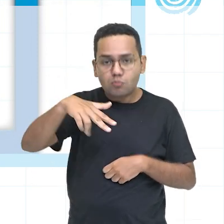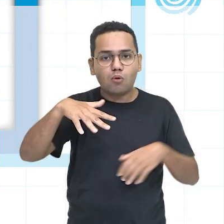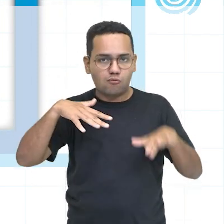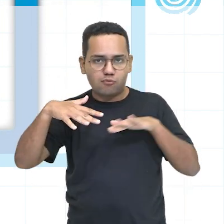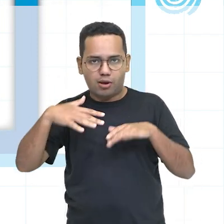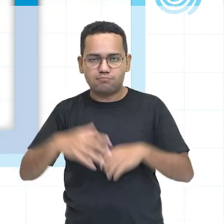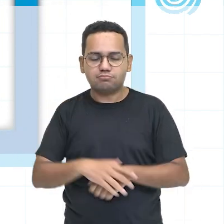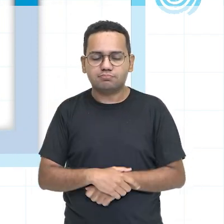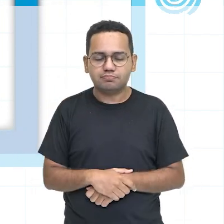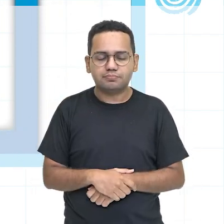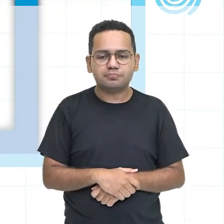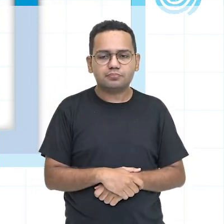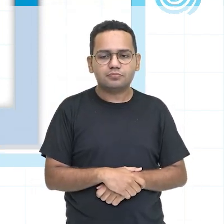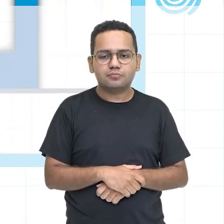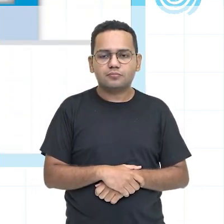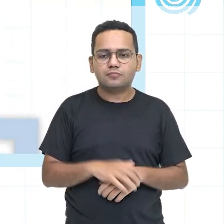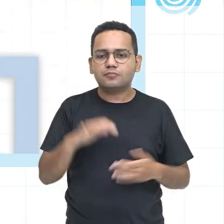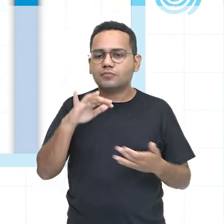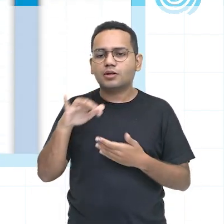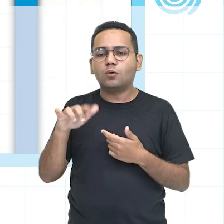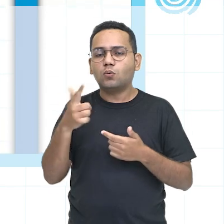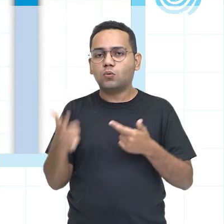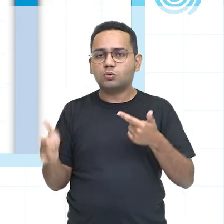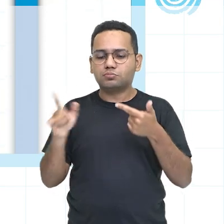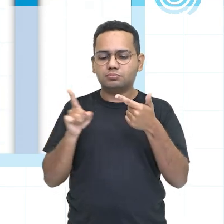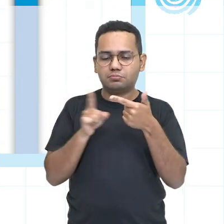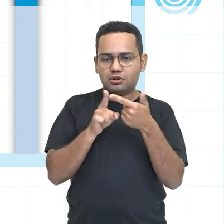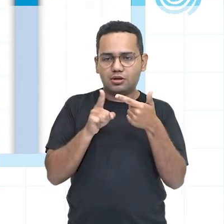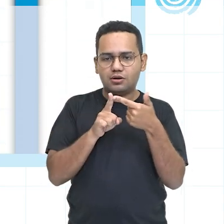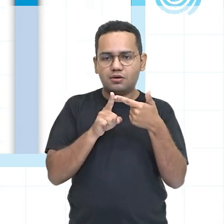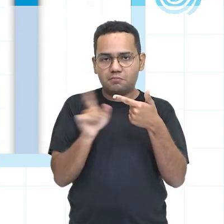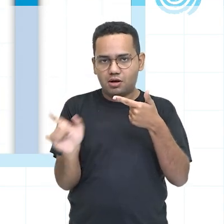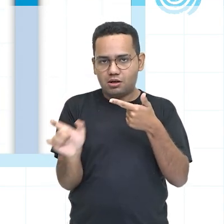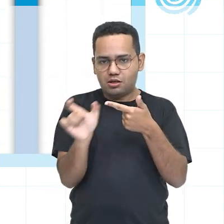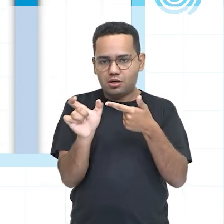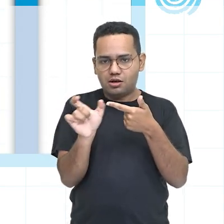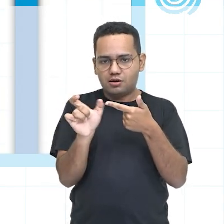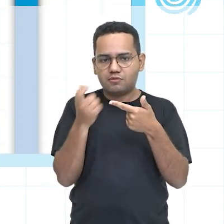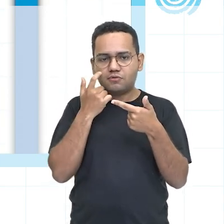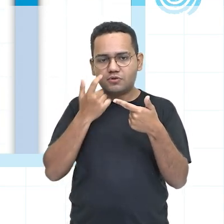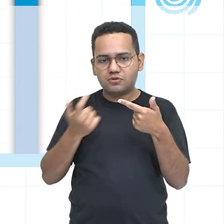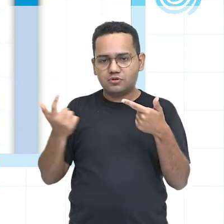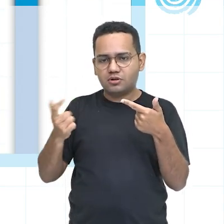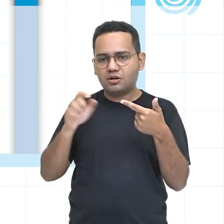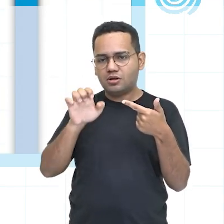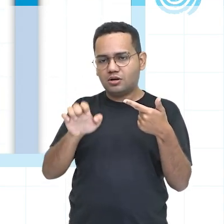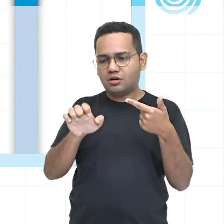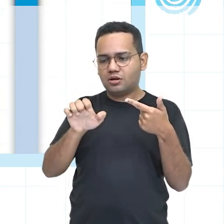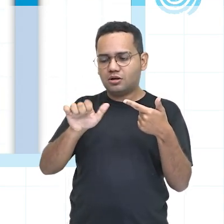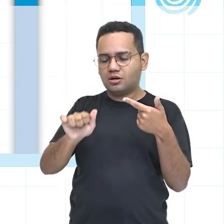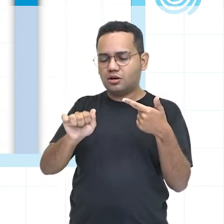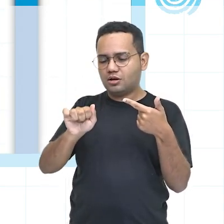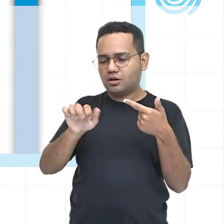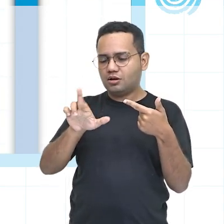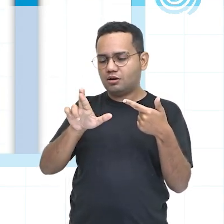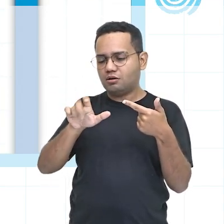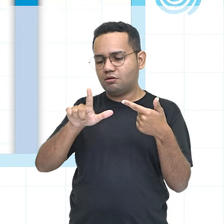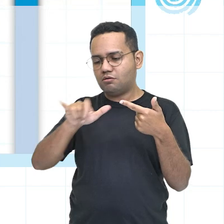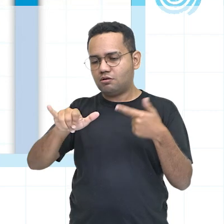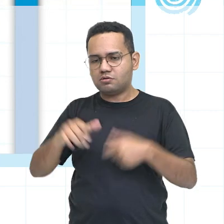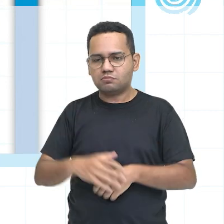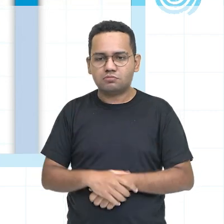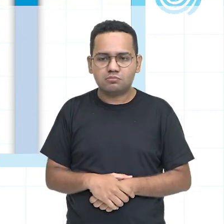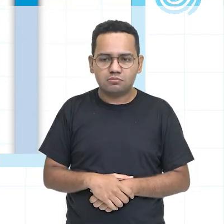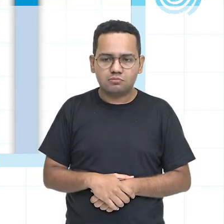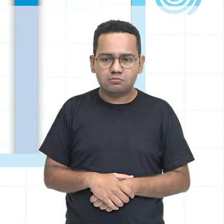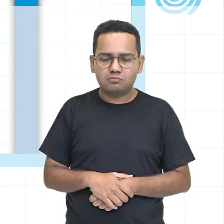do advérbio. O próximo advérbio que nós vimos foi early. Early, então, ele é um advérbio que indica quando o Tom